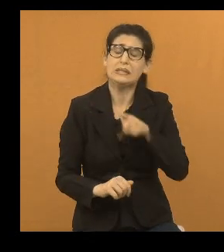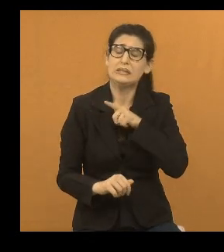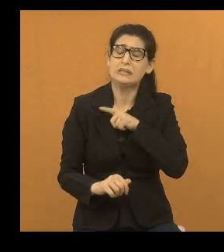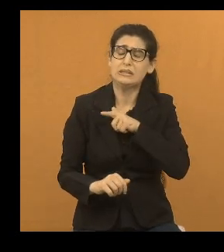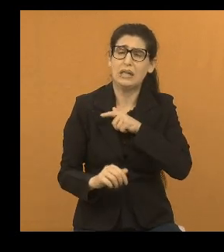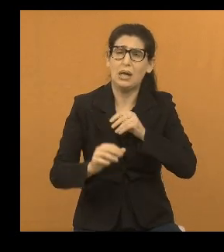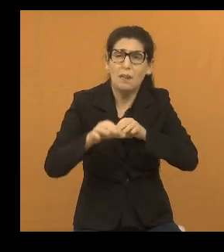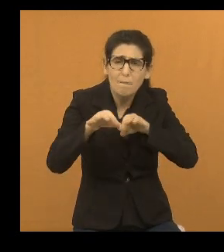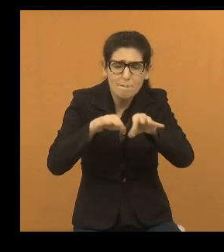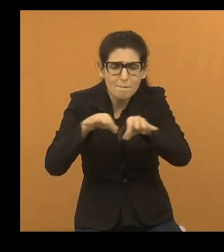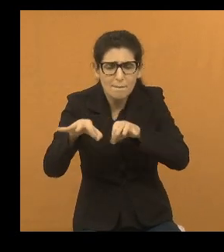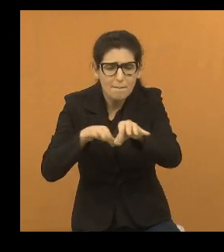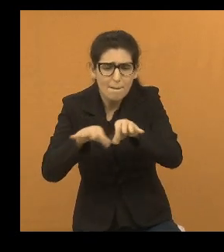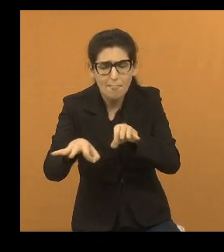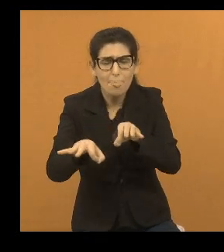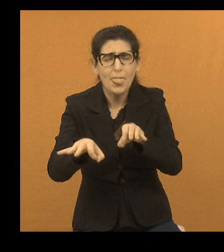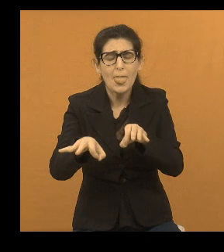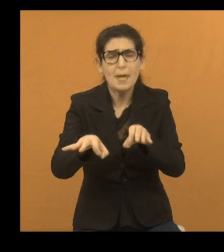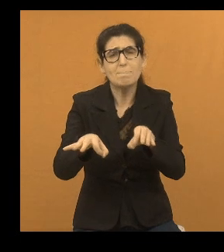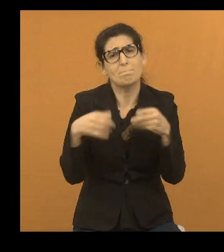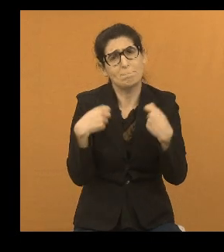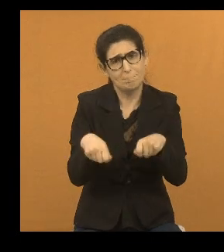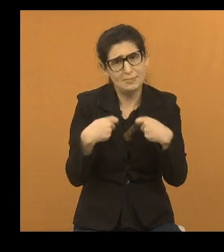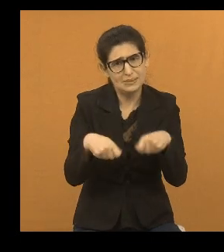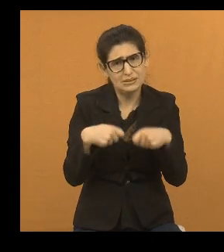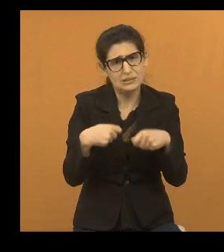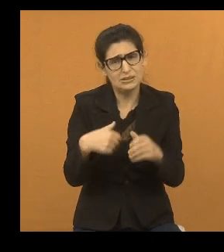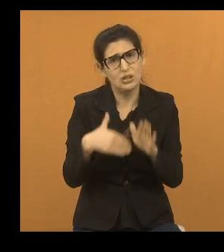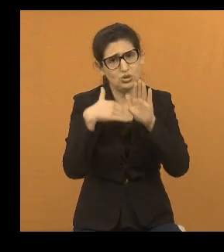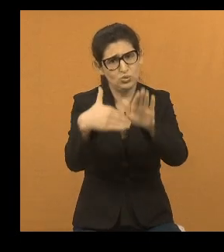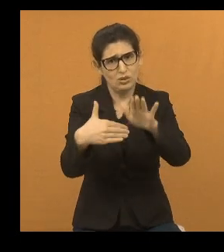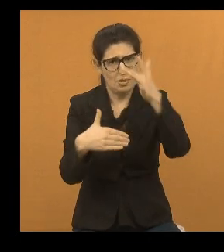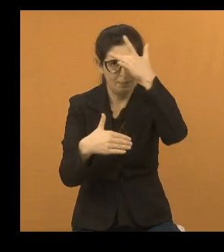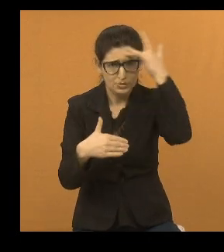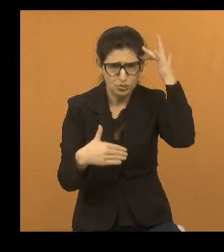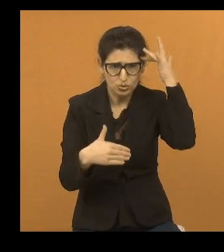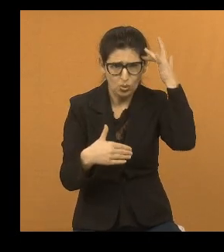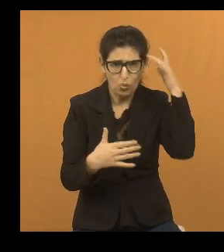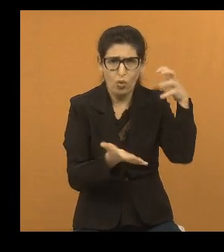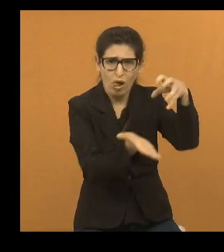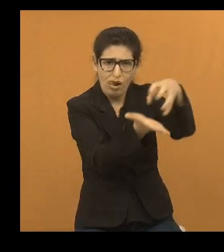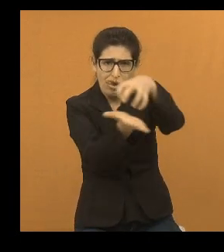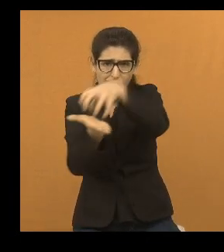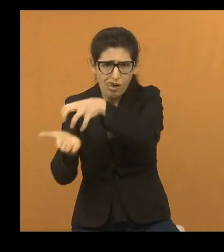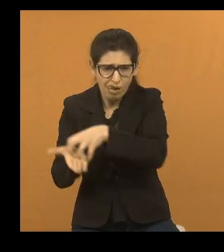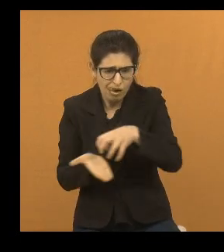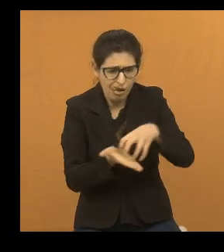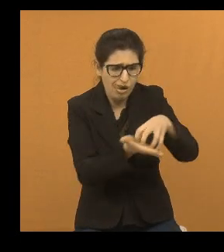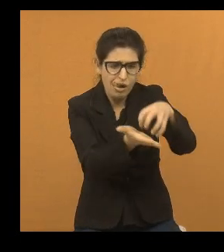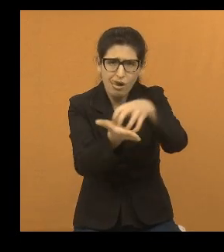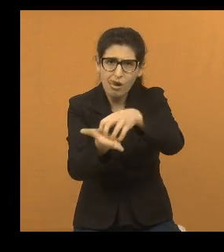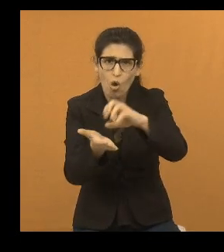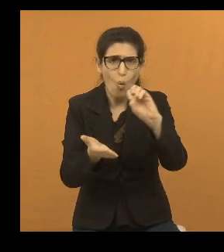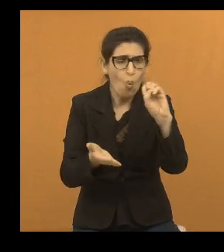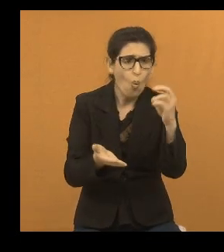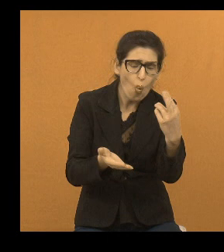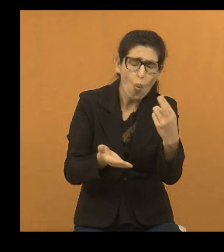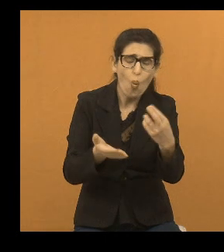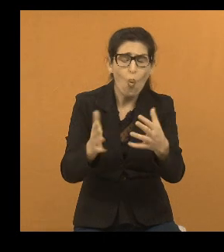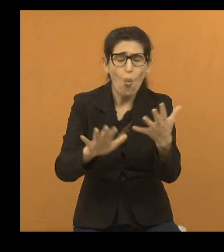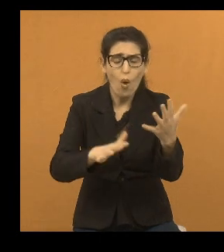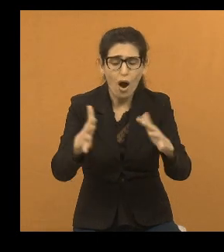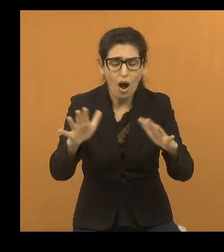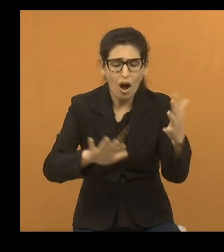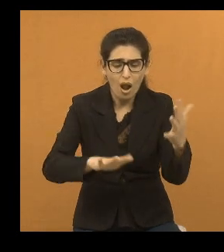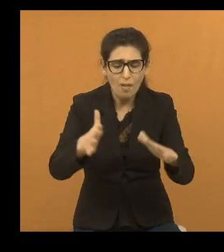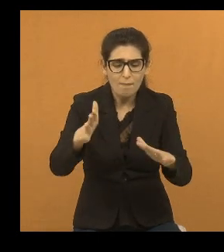planejamento, nós pretendemos atender com equipamentos públicos em cada uma dessas unidades de planejamento ou, de acordo com o adensamento, o mais